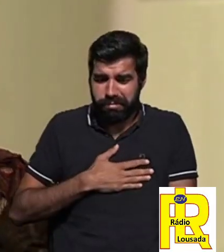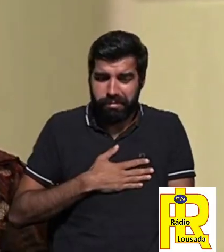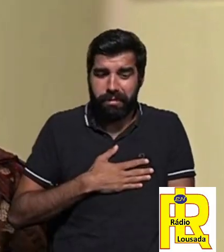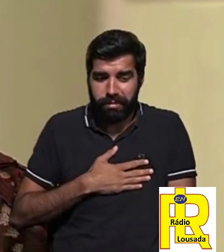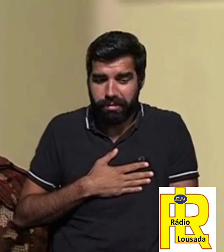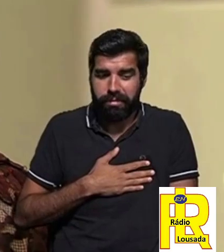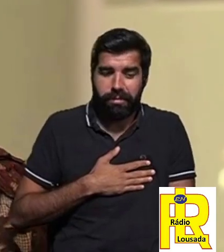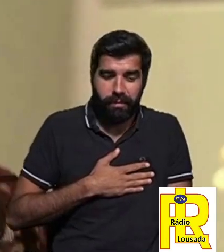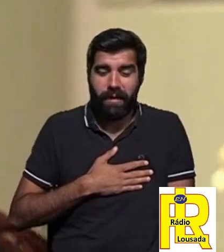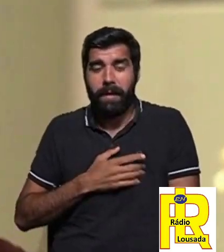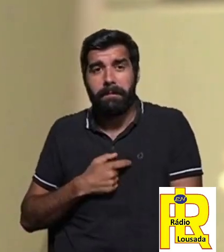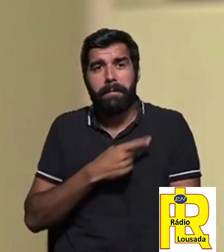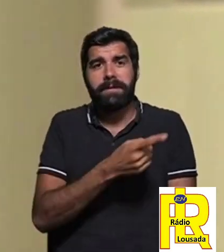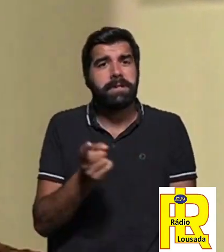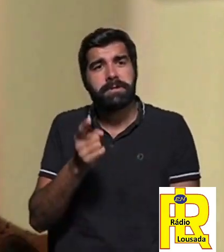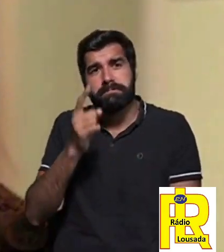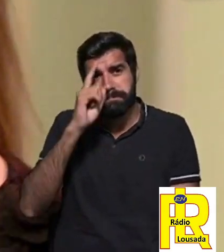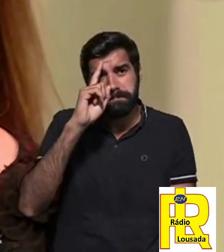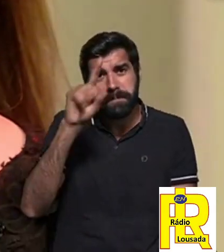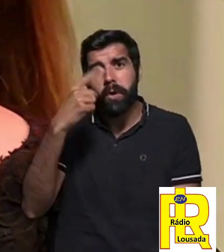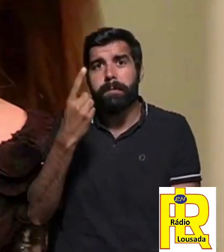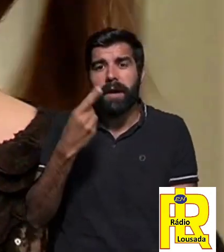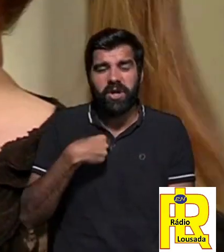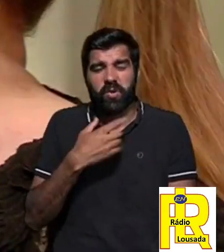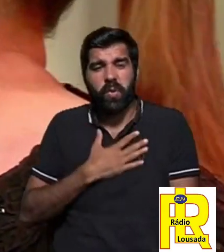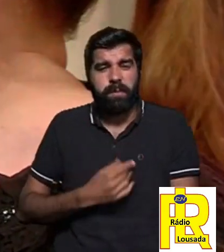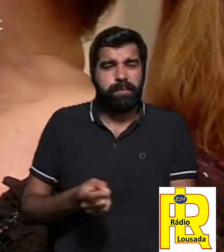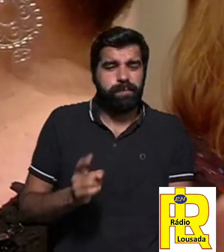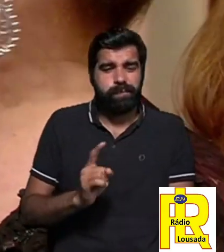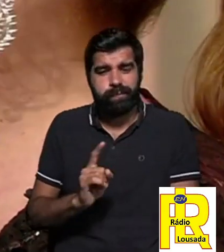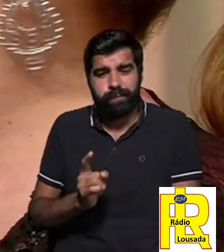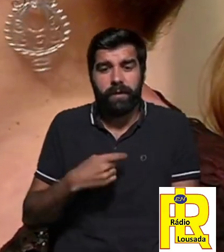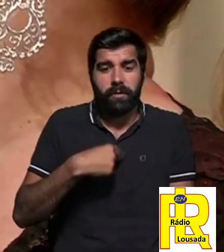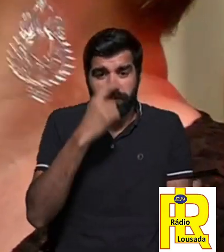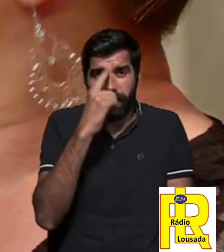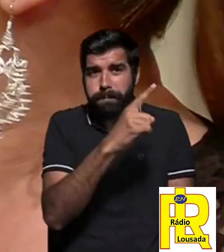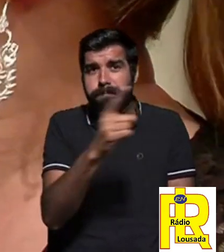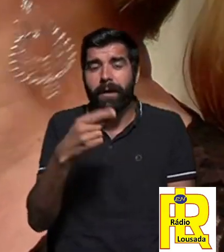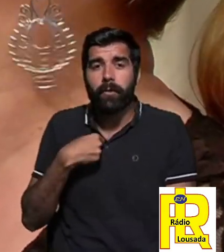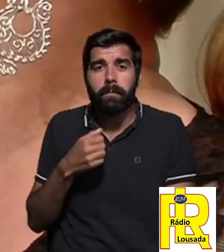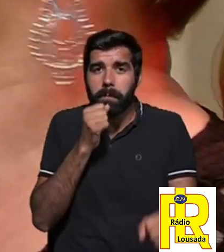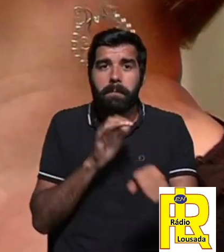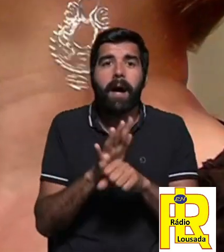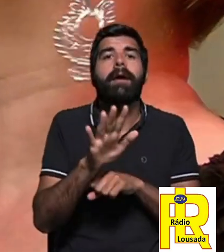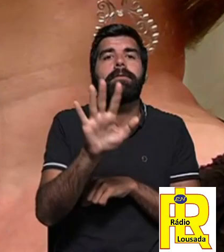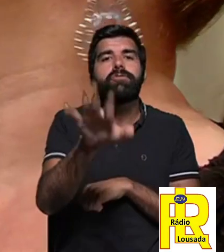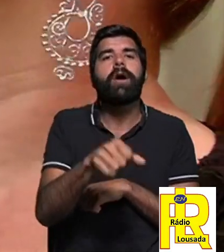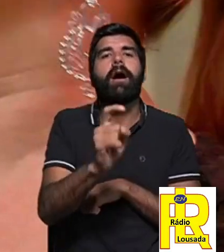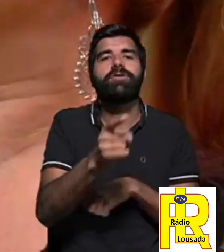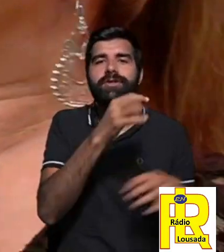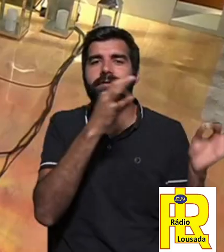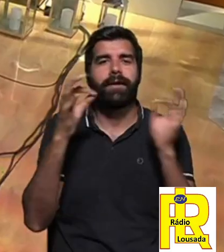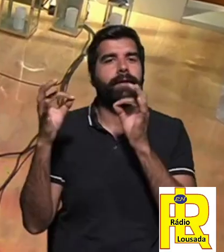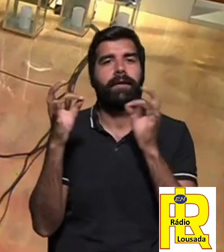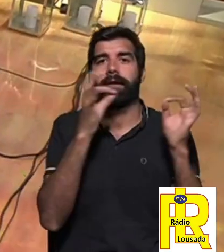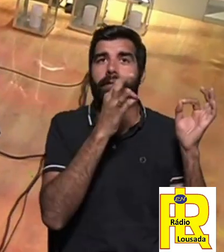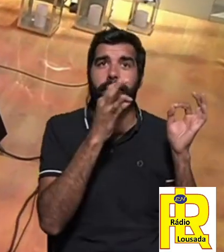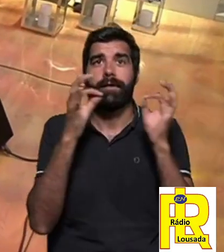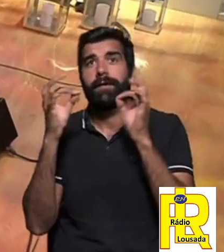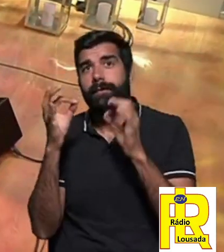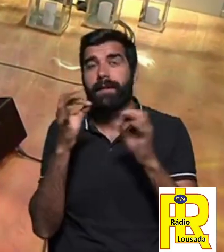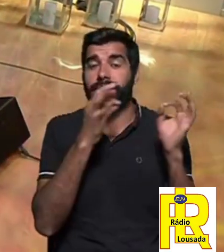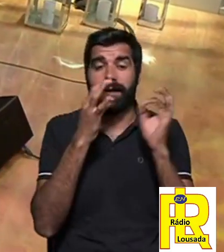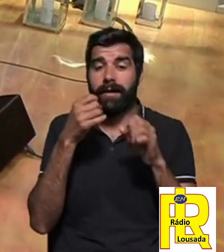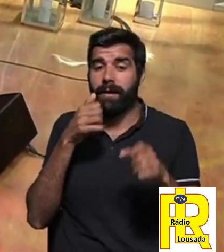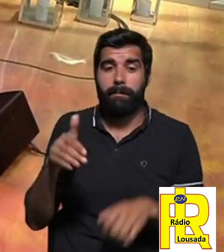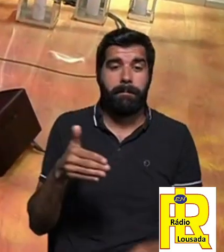para adivinhar, que eu não gosto de adivinhas. Já sabem que eu fui ao mar, eu fui lá buscar sardinha. Sardinha que anda no